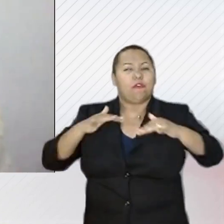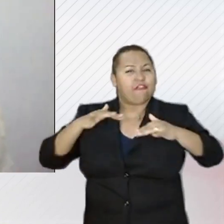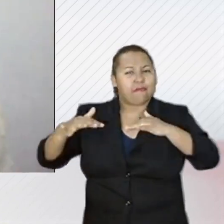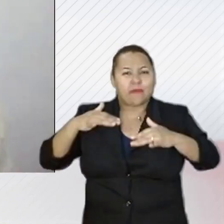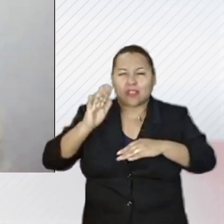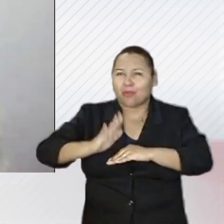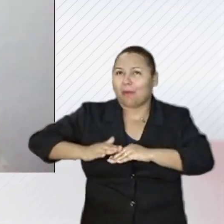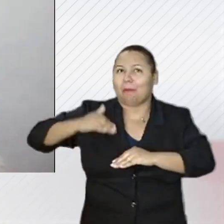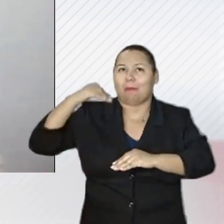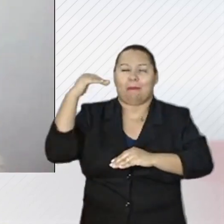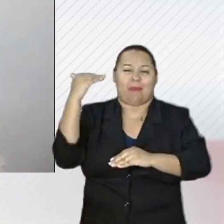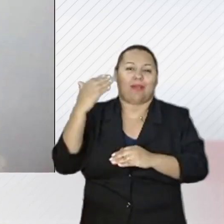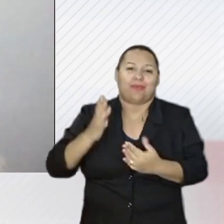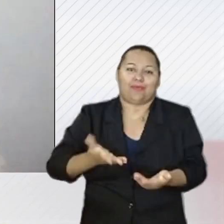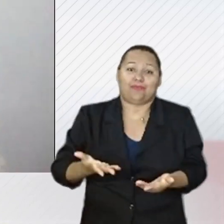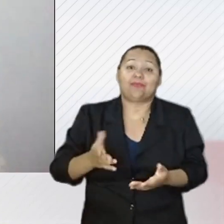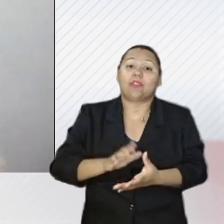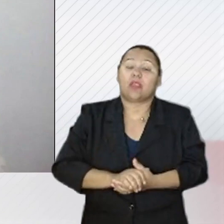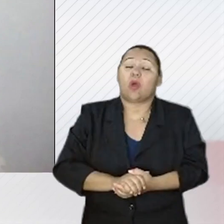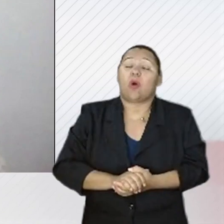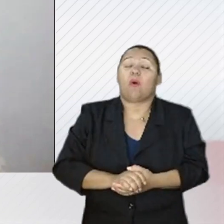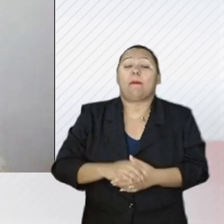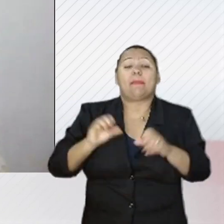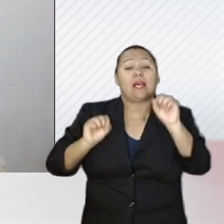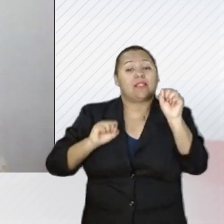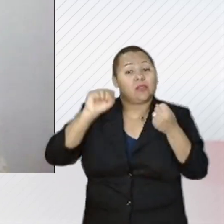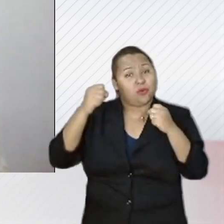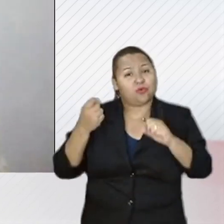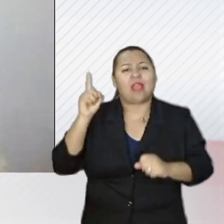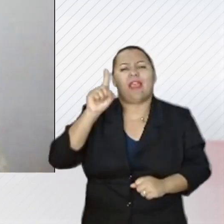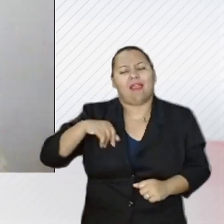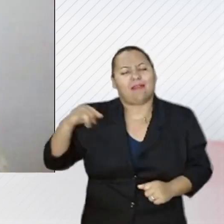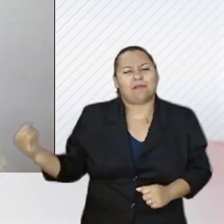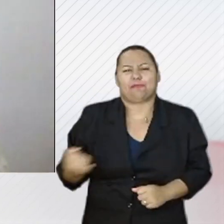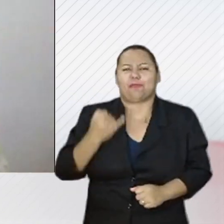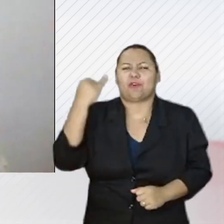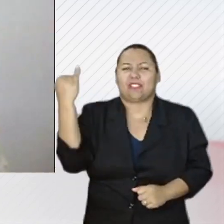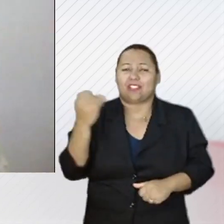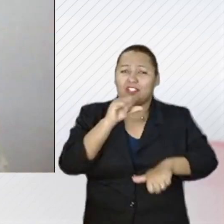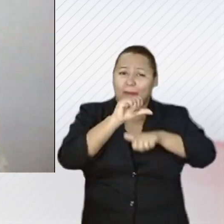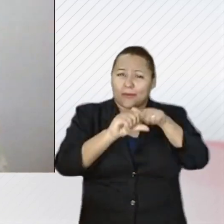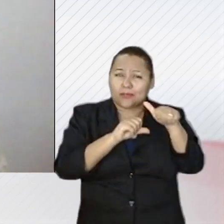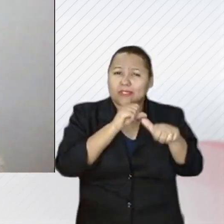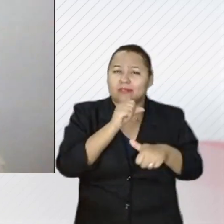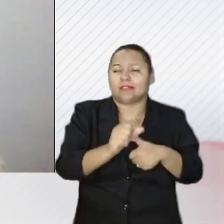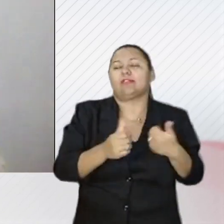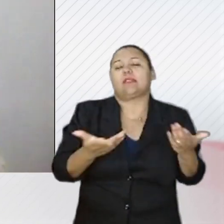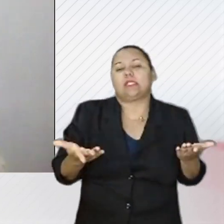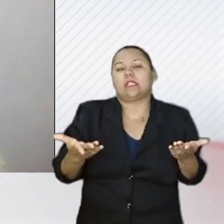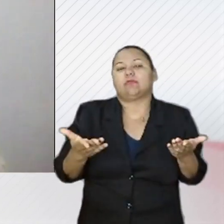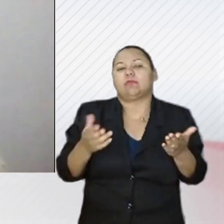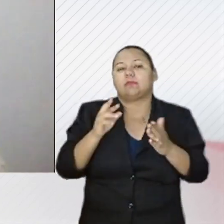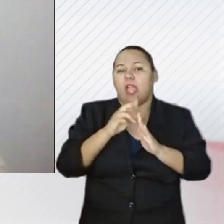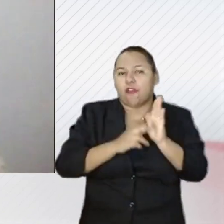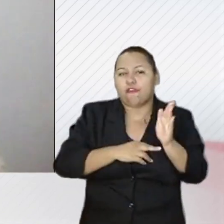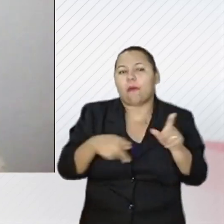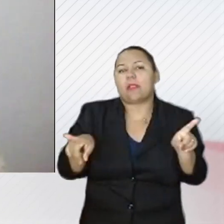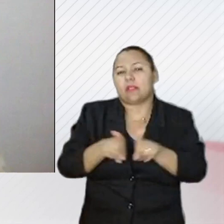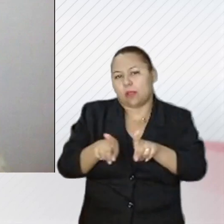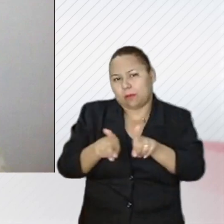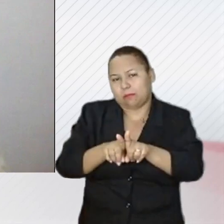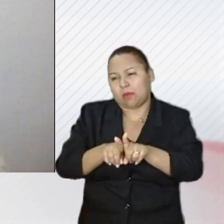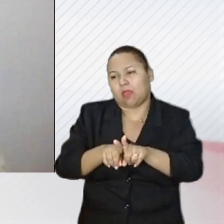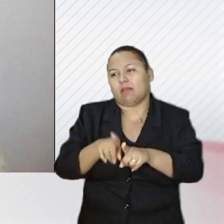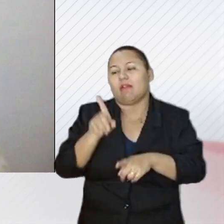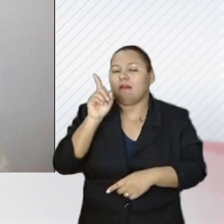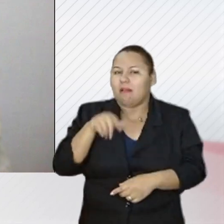Então, acho que a questão para a indústria é extremamente importante. Acho que essa parte da reforma, nessa primeira parte da reforma, ela também vai